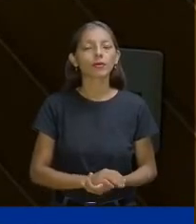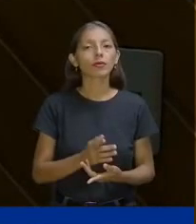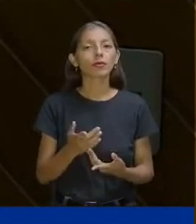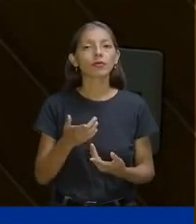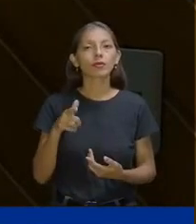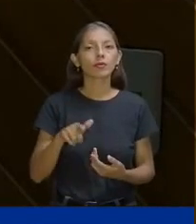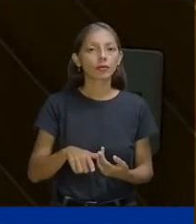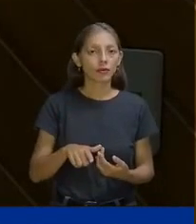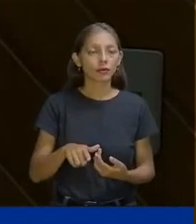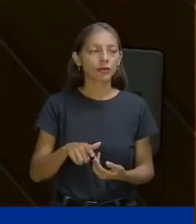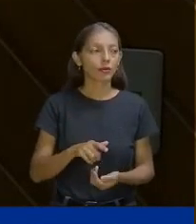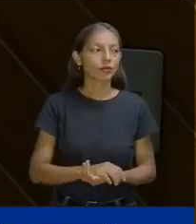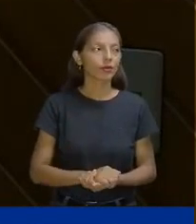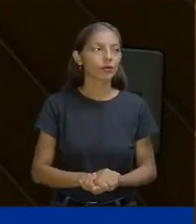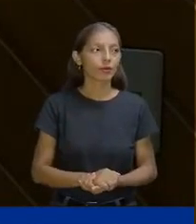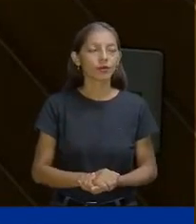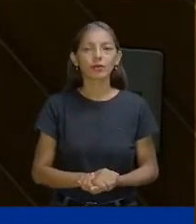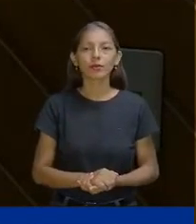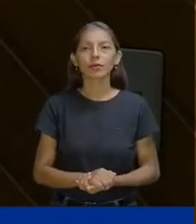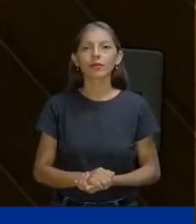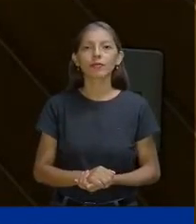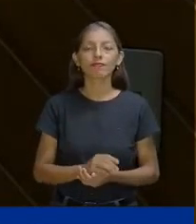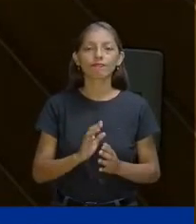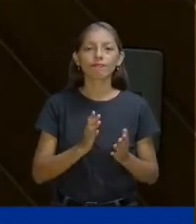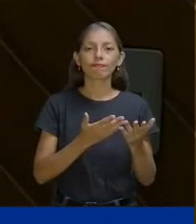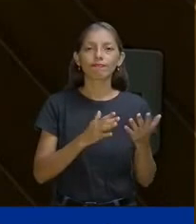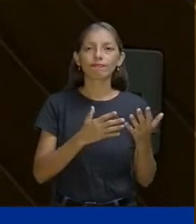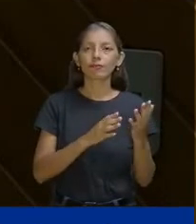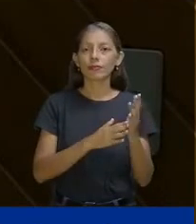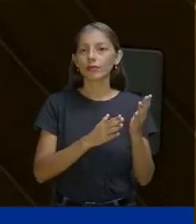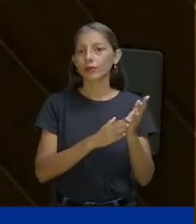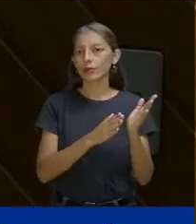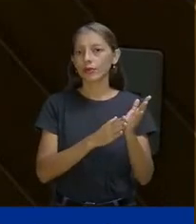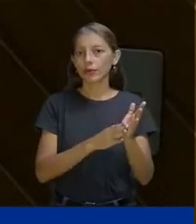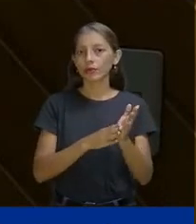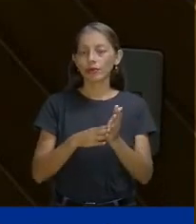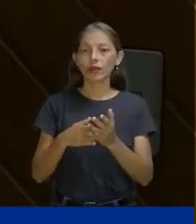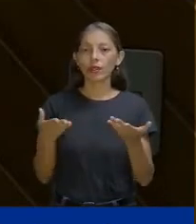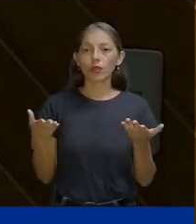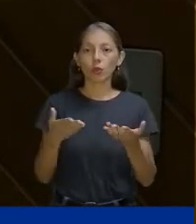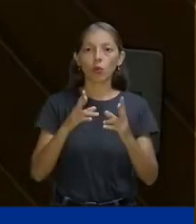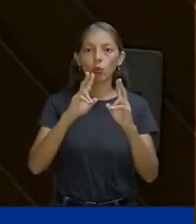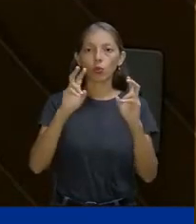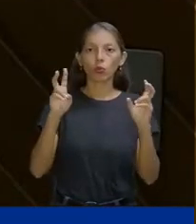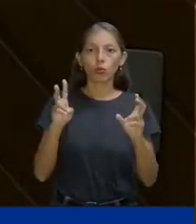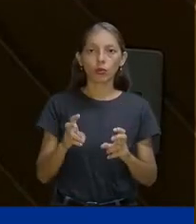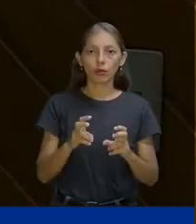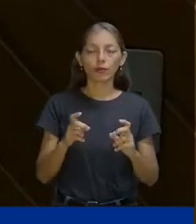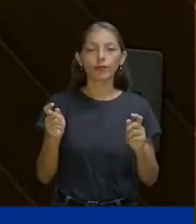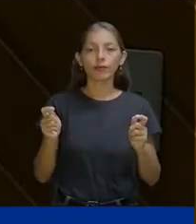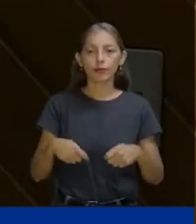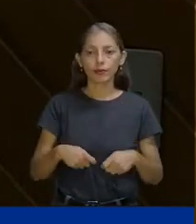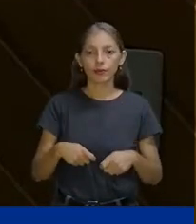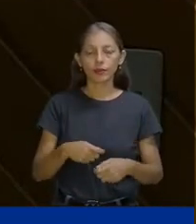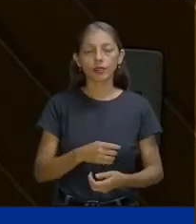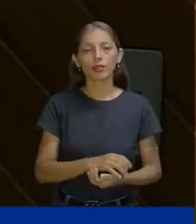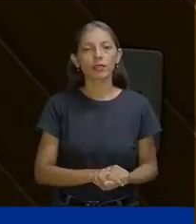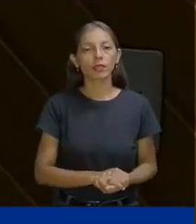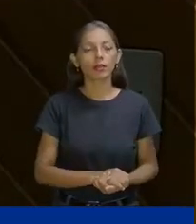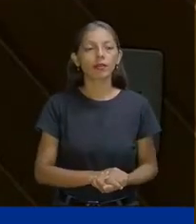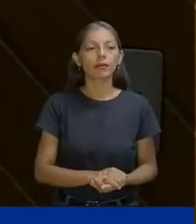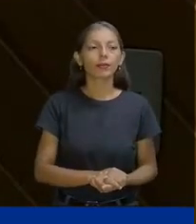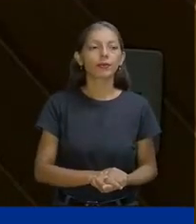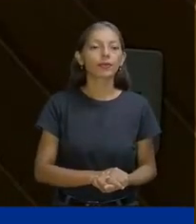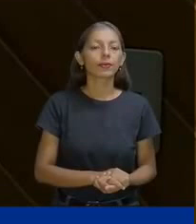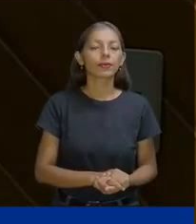já deram as suas palavras de homenagem a este evento. E, mais uma vez,